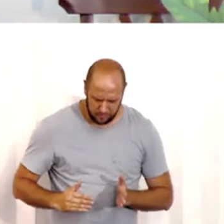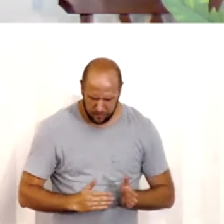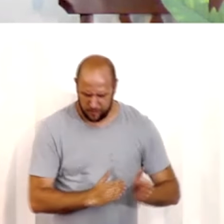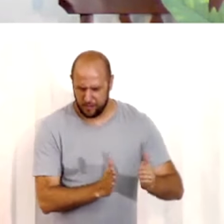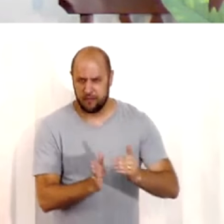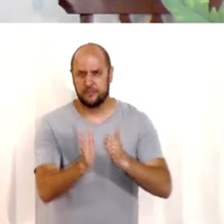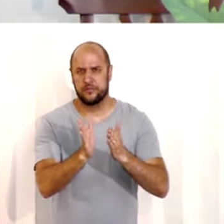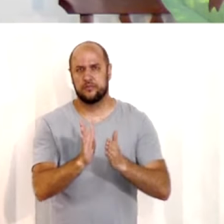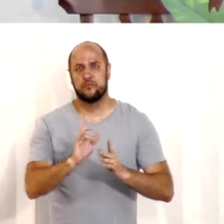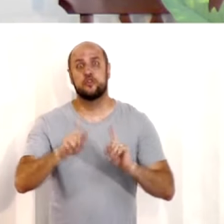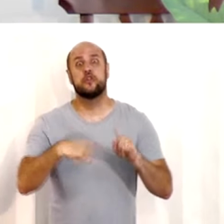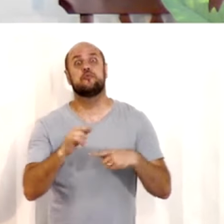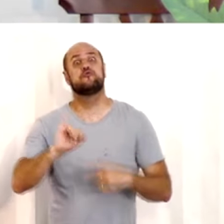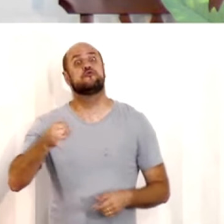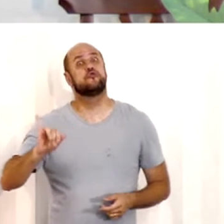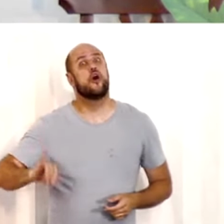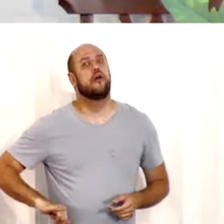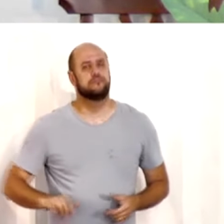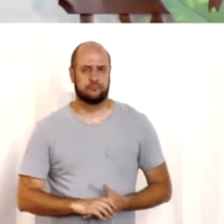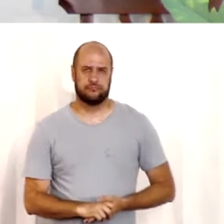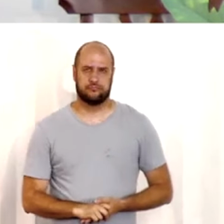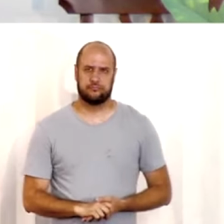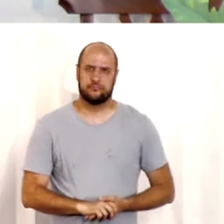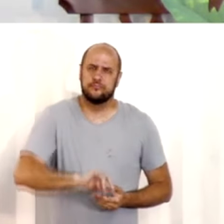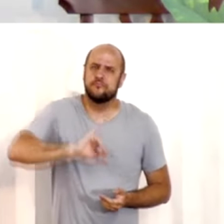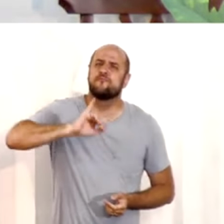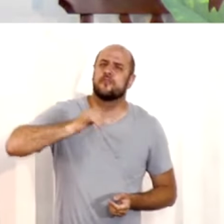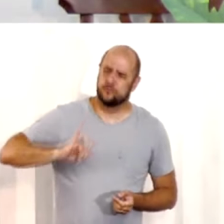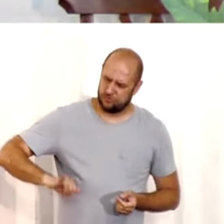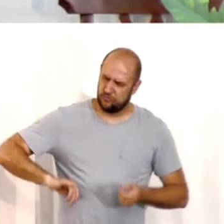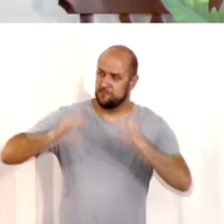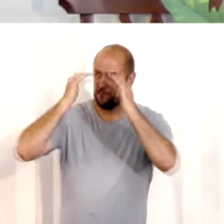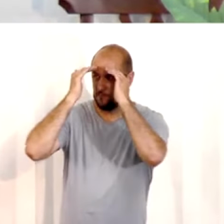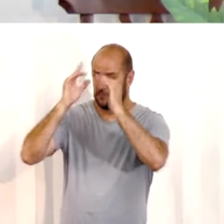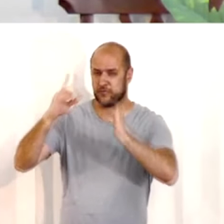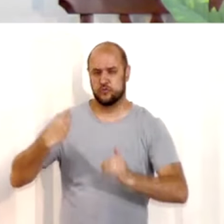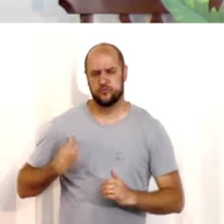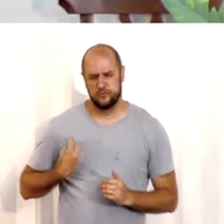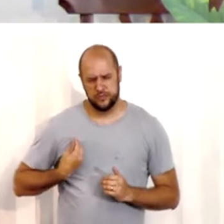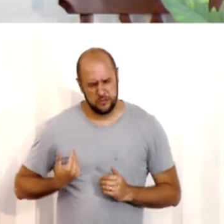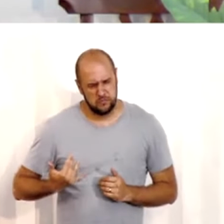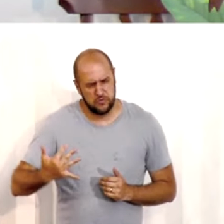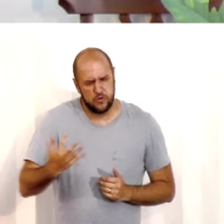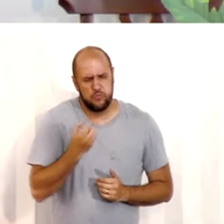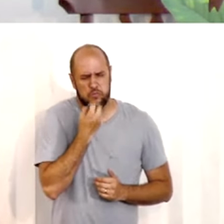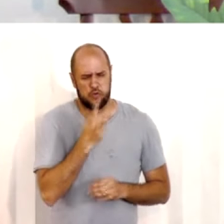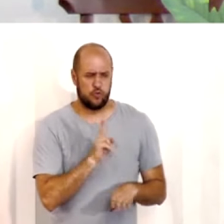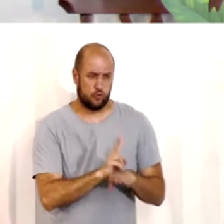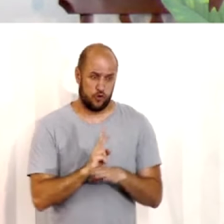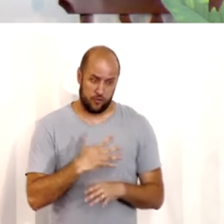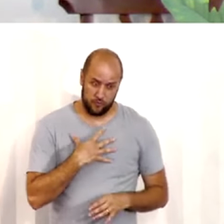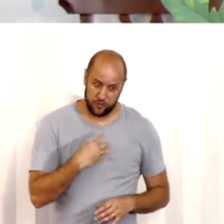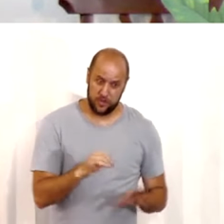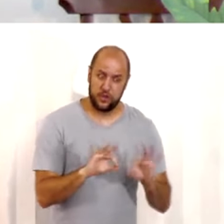caminhada de Jó, por exemplo? Jó era um homem temente a Deus. Tudo ia bem com ele, cuidava dos seus filhos,